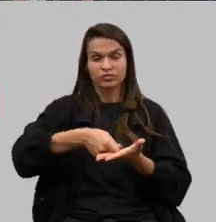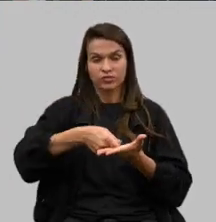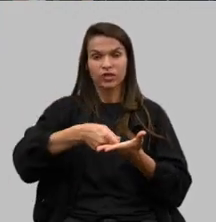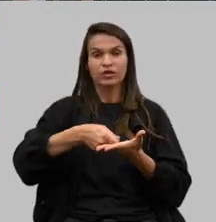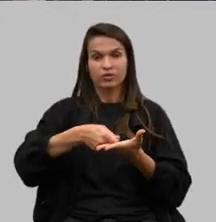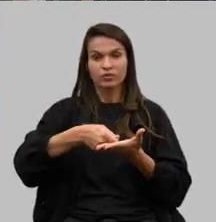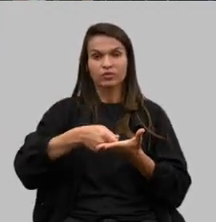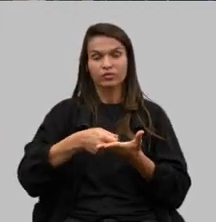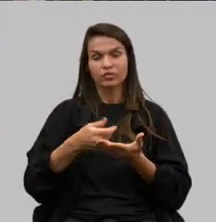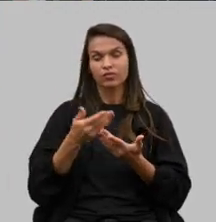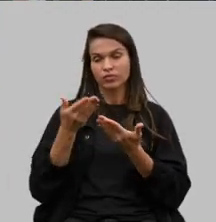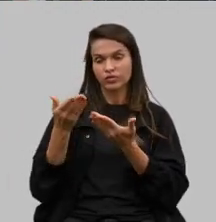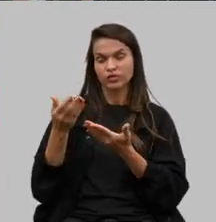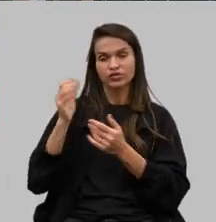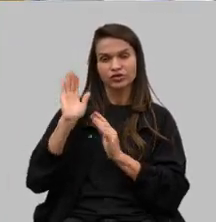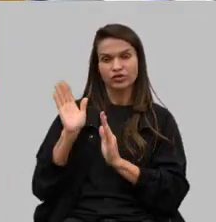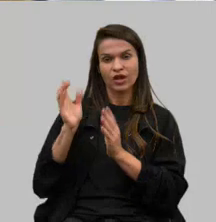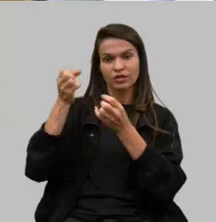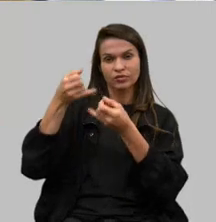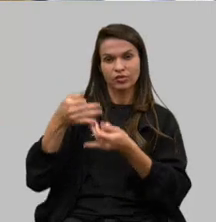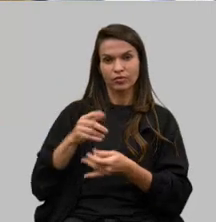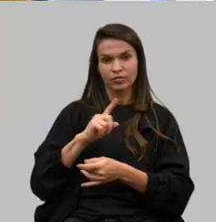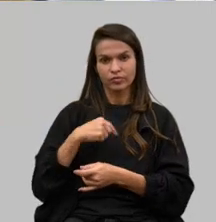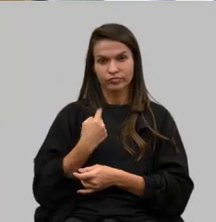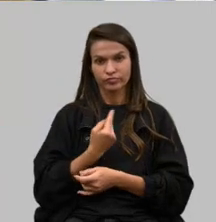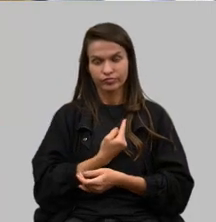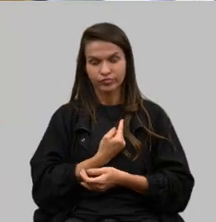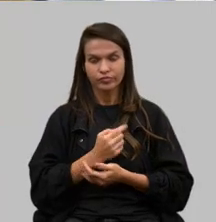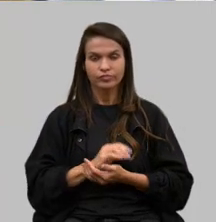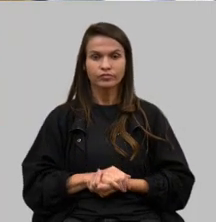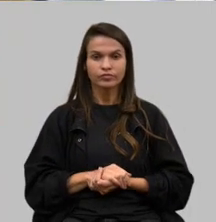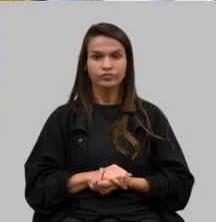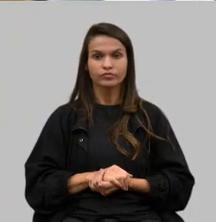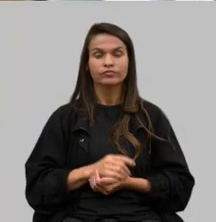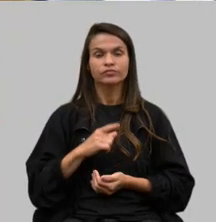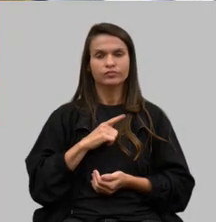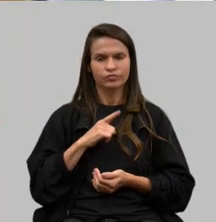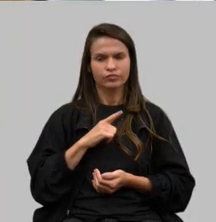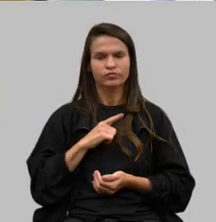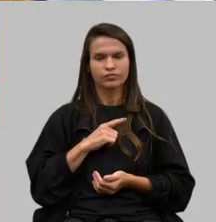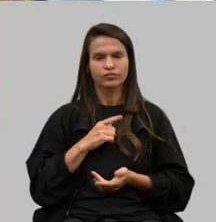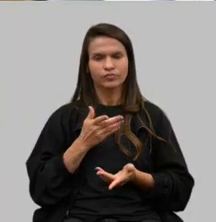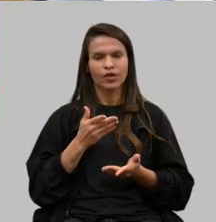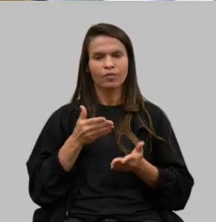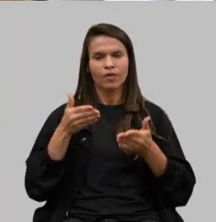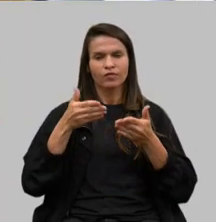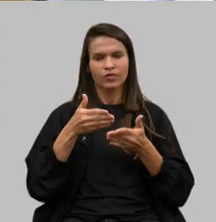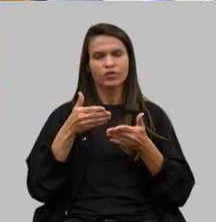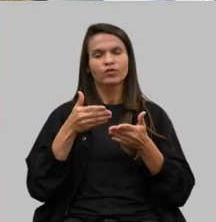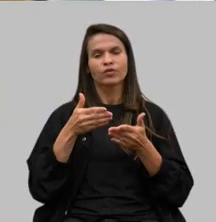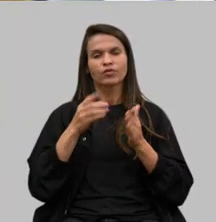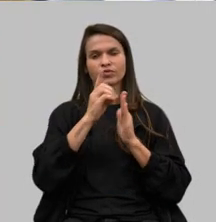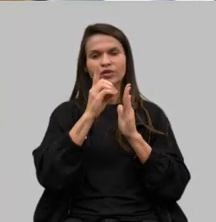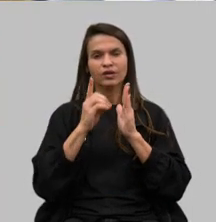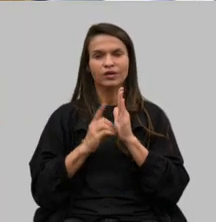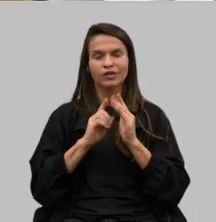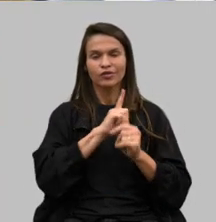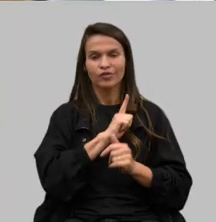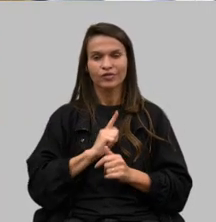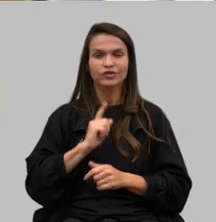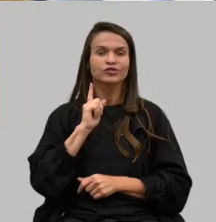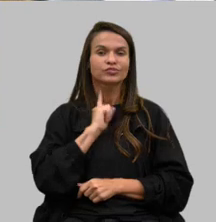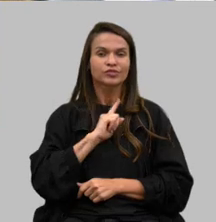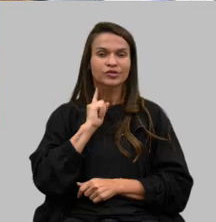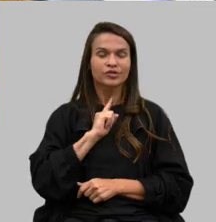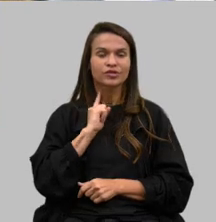senhora aqui trouxe para todos nós eh Há uma previsão legal um decreto do Governo do Estado de Minas Gerais que permite a